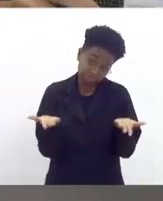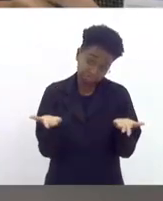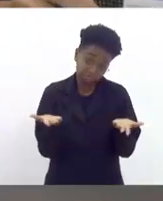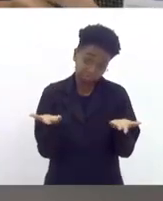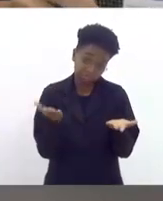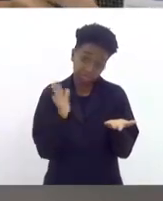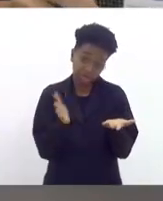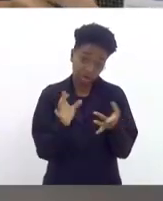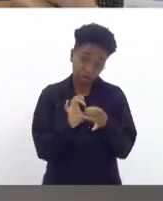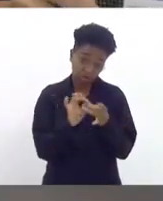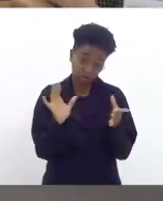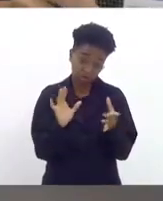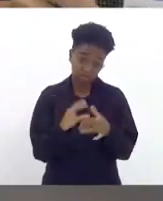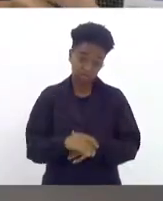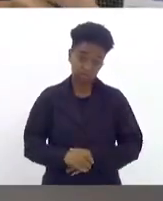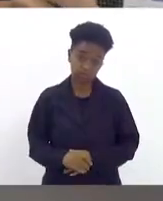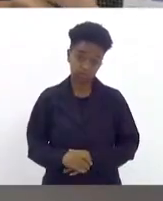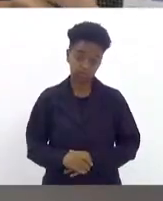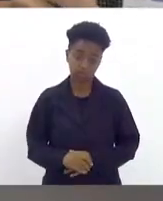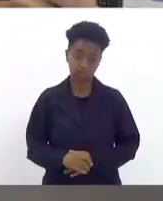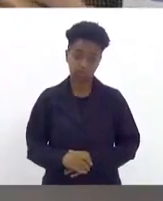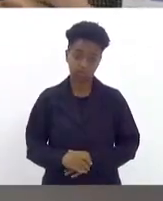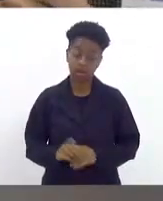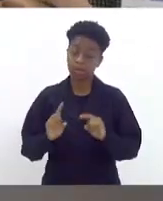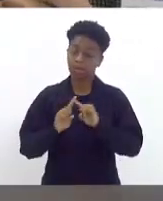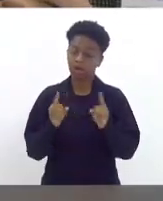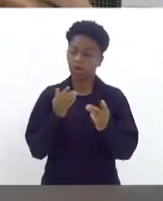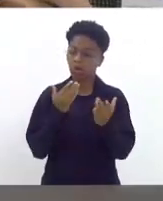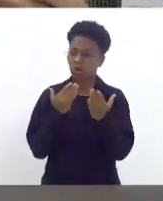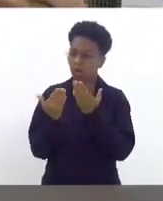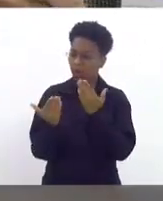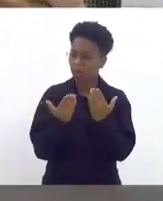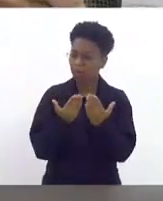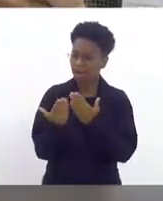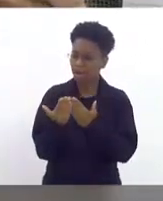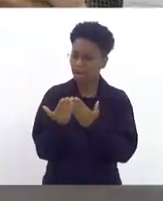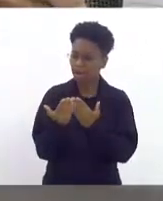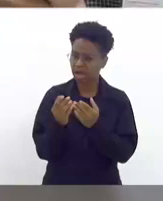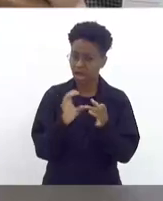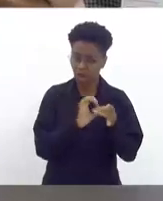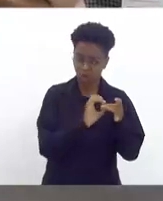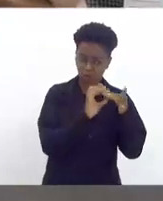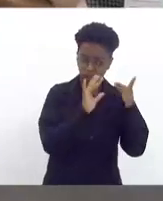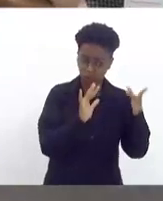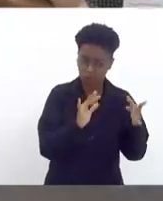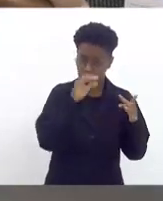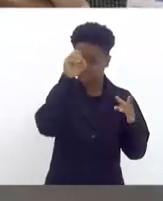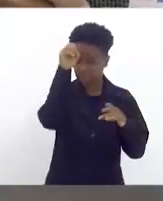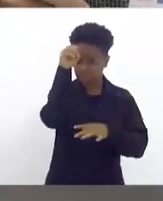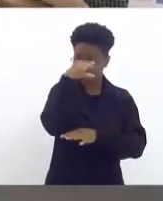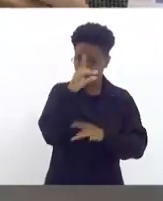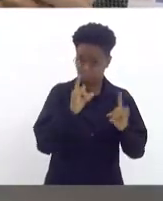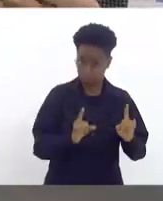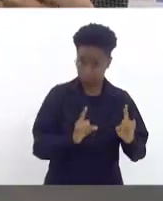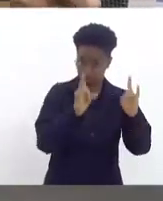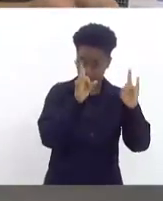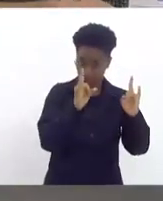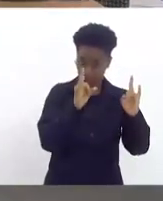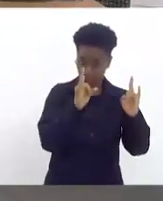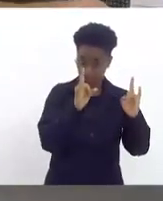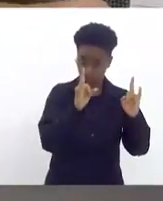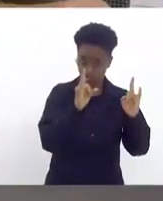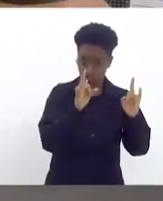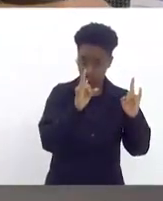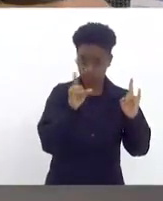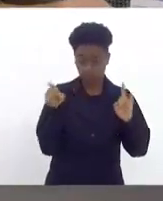então autorizado então comparar autorização de um estado de iluminar seu prédio com você